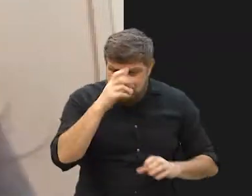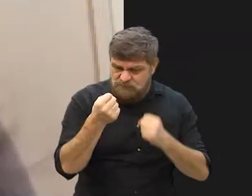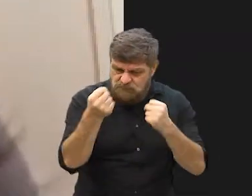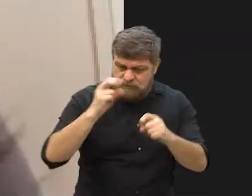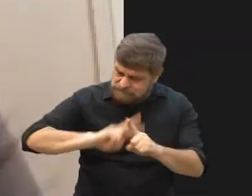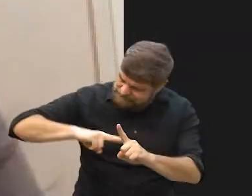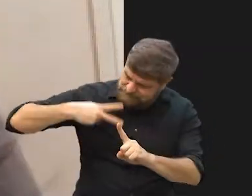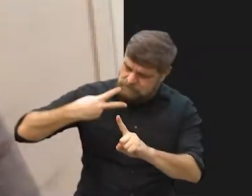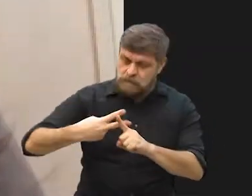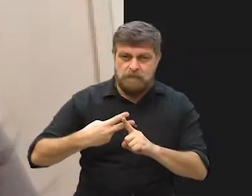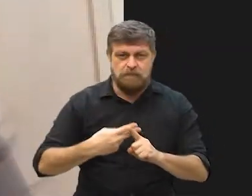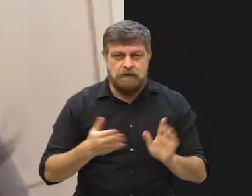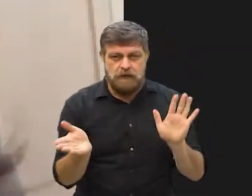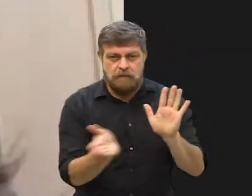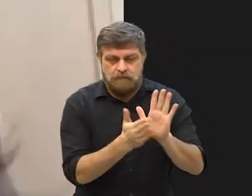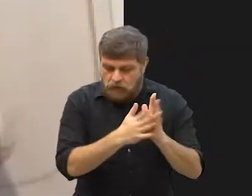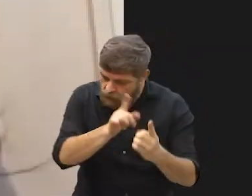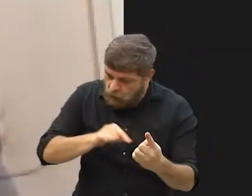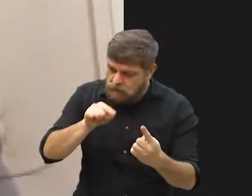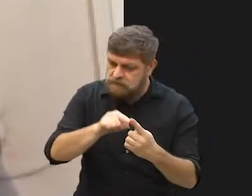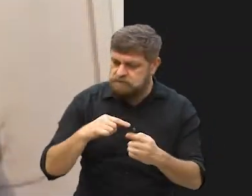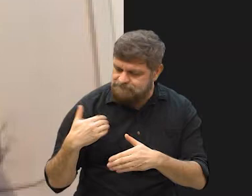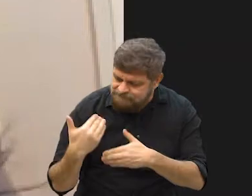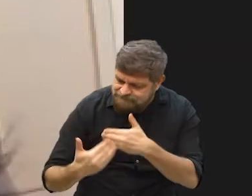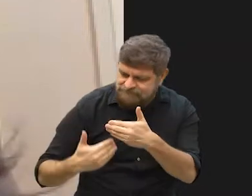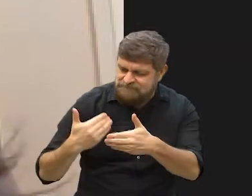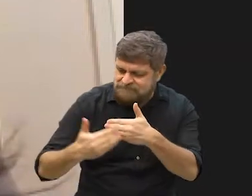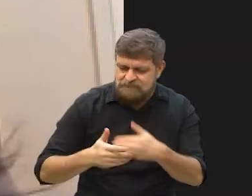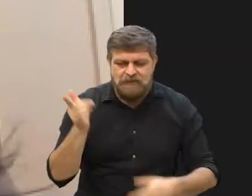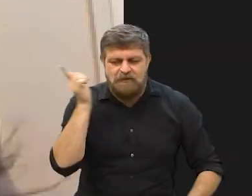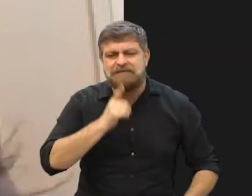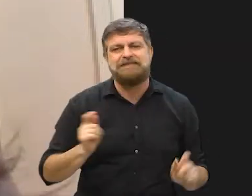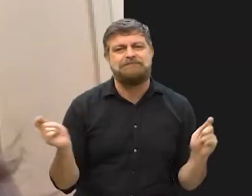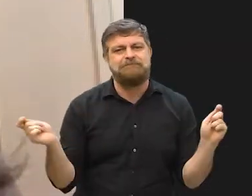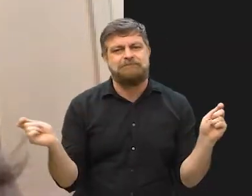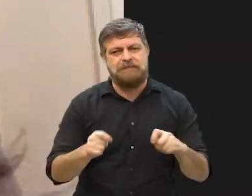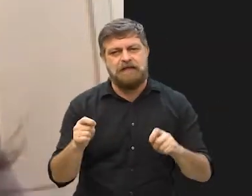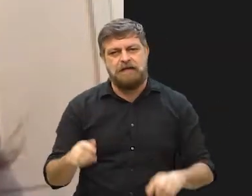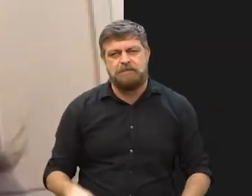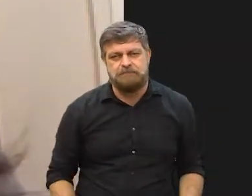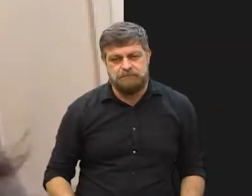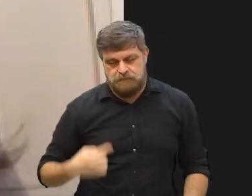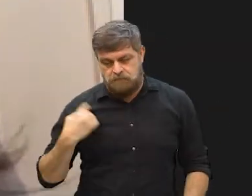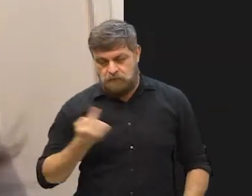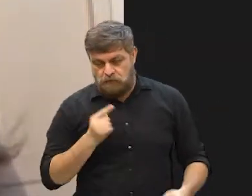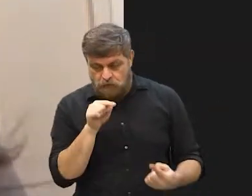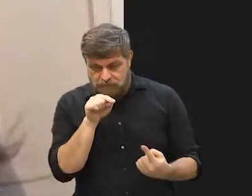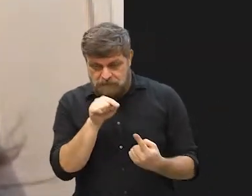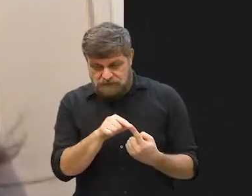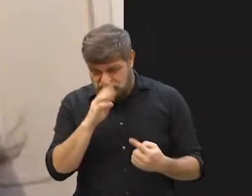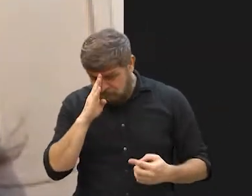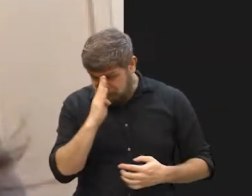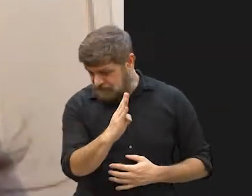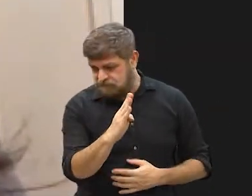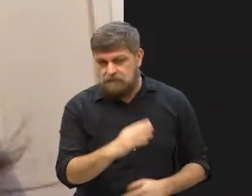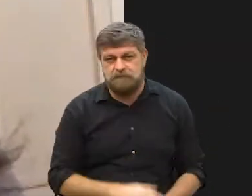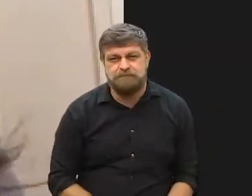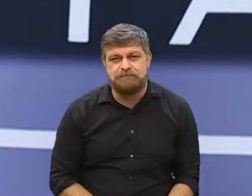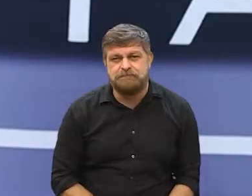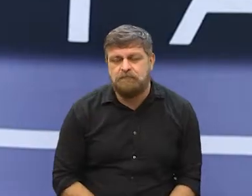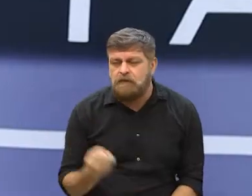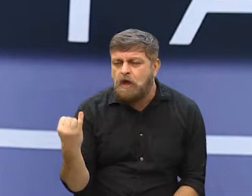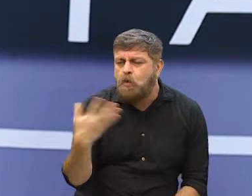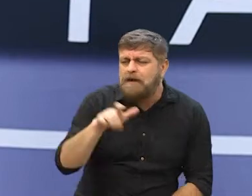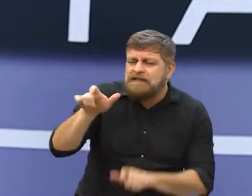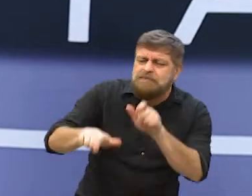gente pretende, pelo menos, né? Devagarzinho, acho que a gente vai conseguir, mas é o nosso objetivo. Quantas